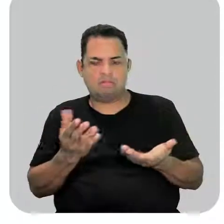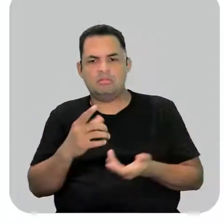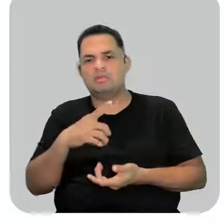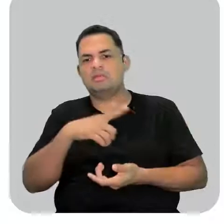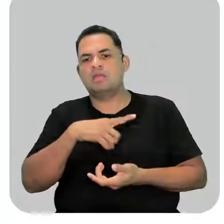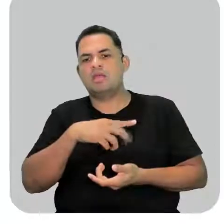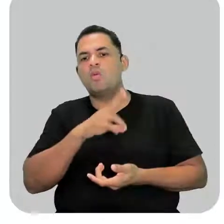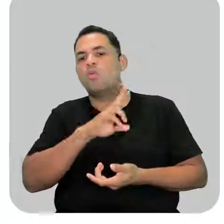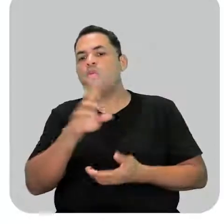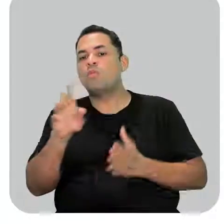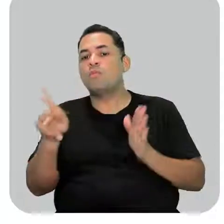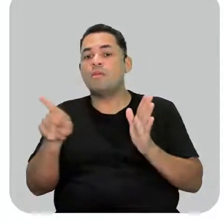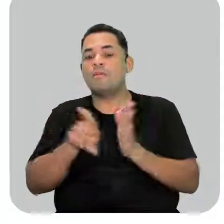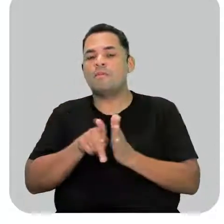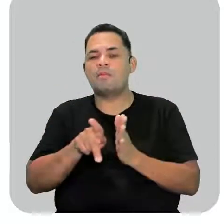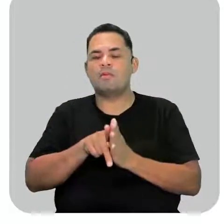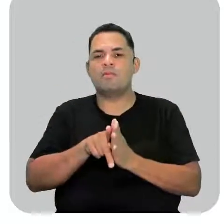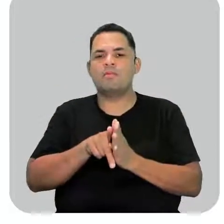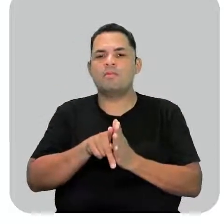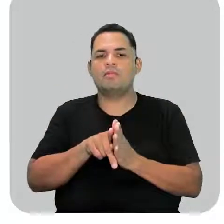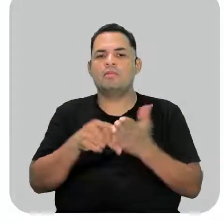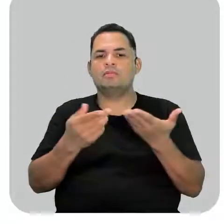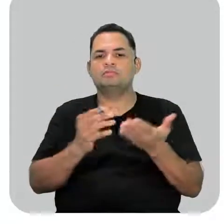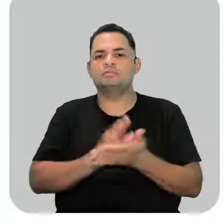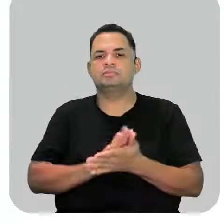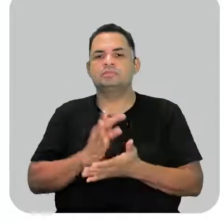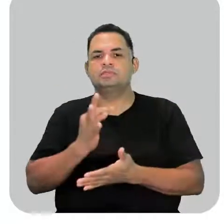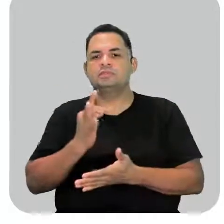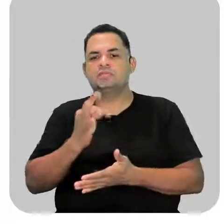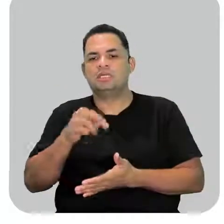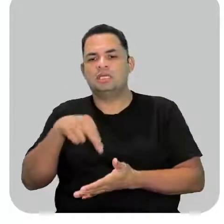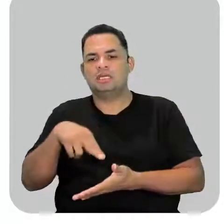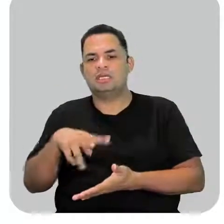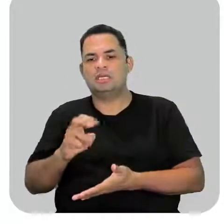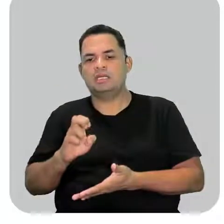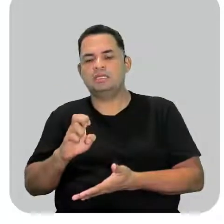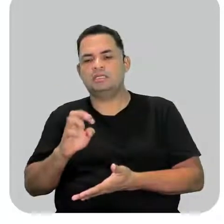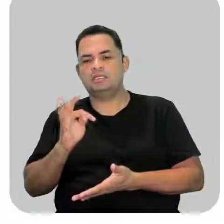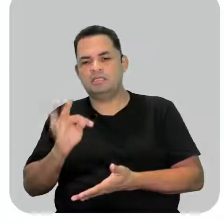nome específico que a gente acabou de ver, que é o TNT, né? Que é o